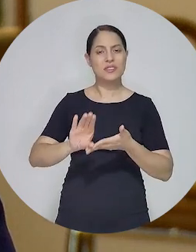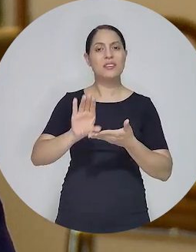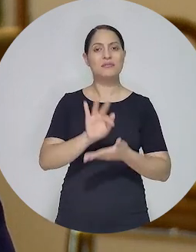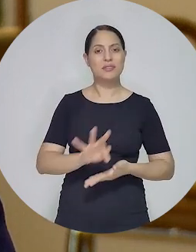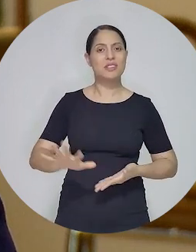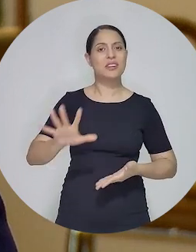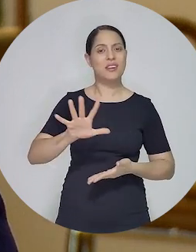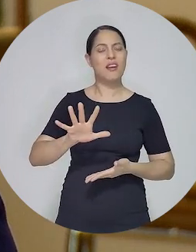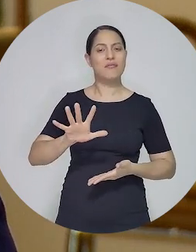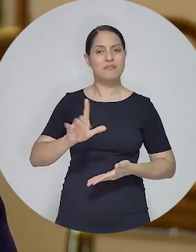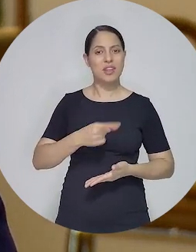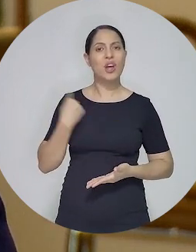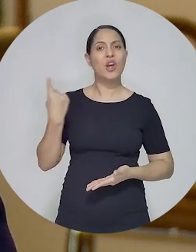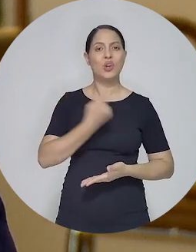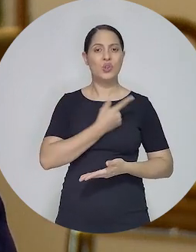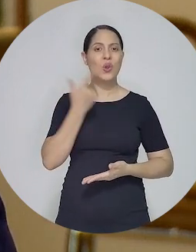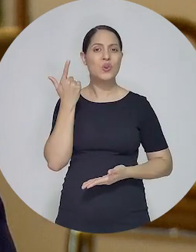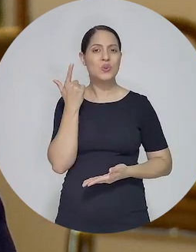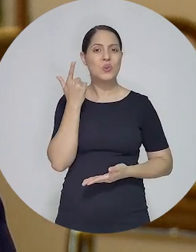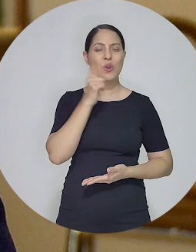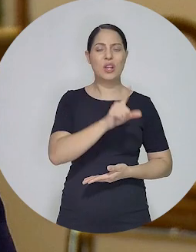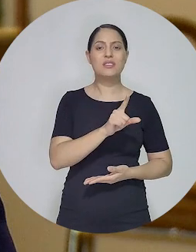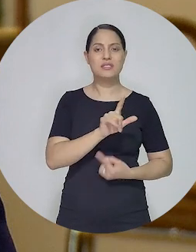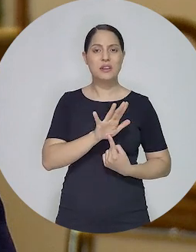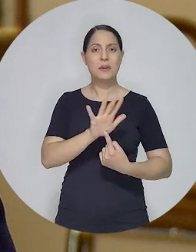nosso conselho, eu espero que nós